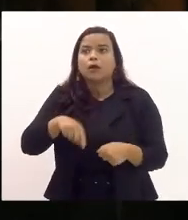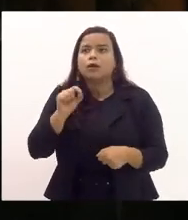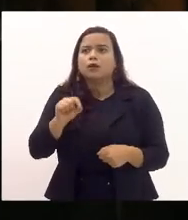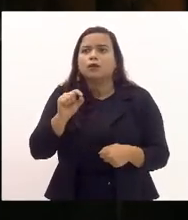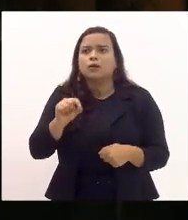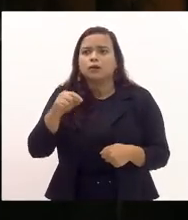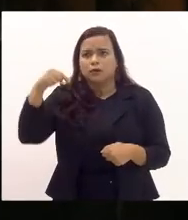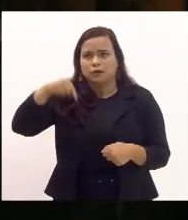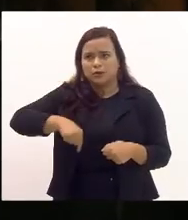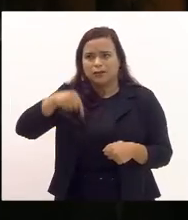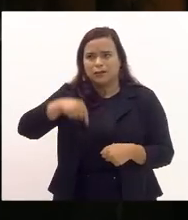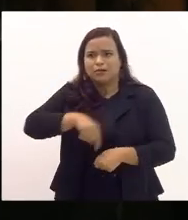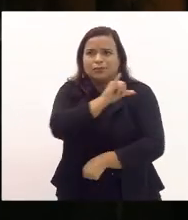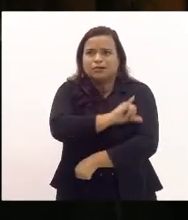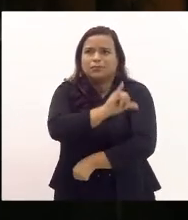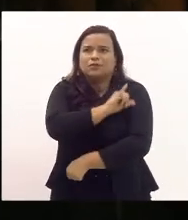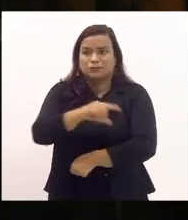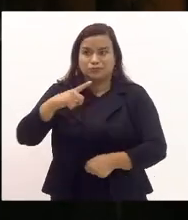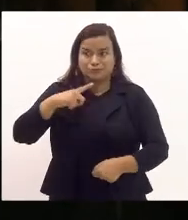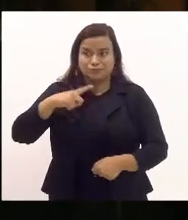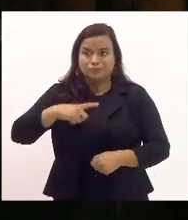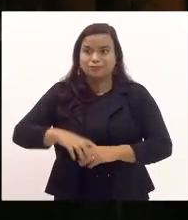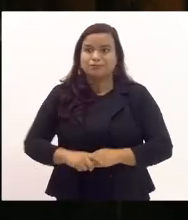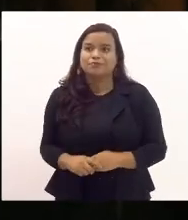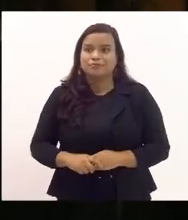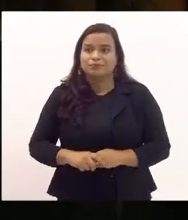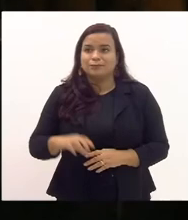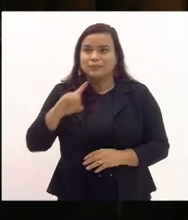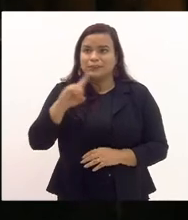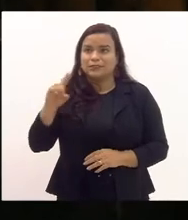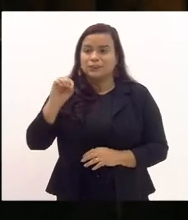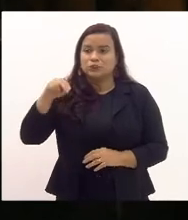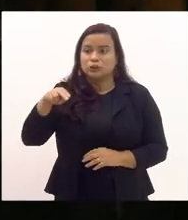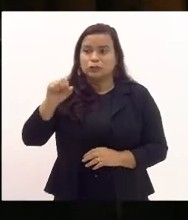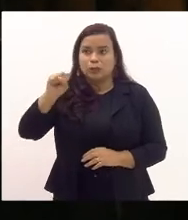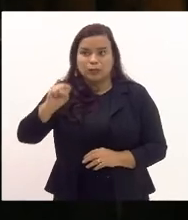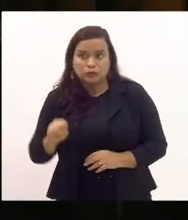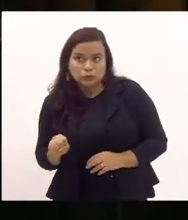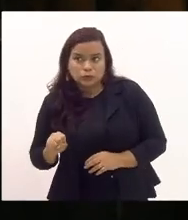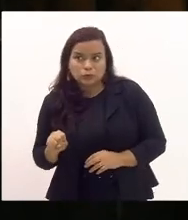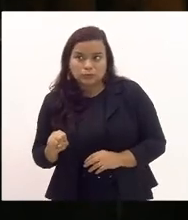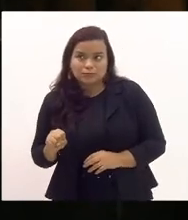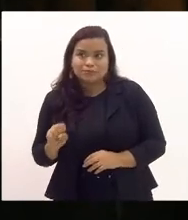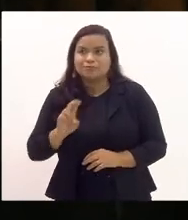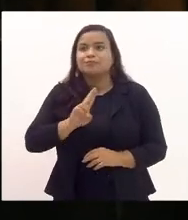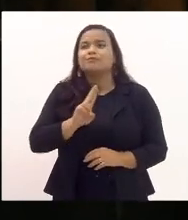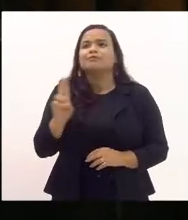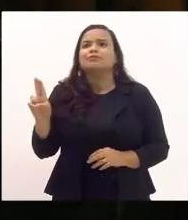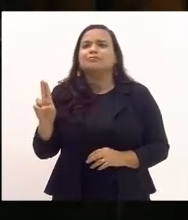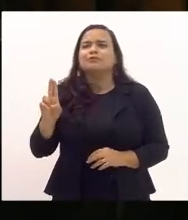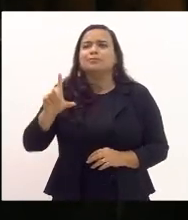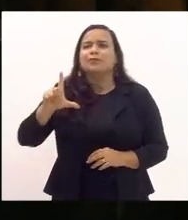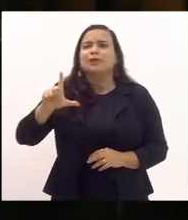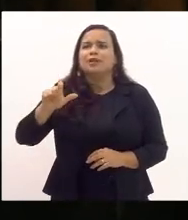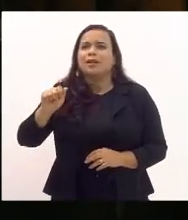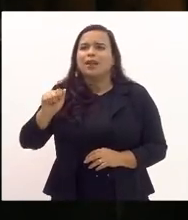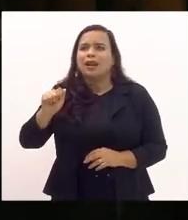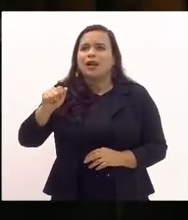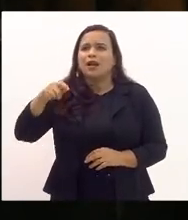fica aqui no nosso Estado do Rio de Janeiro na zona sul denominado lá